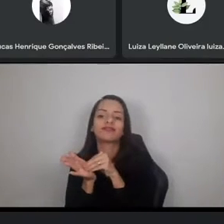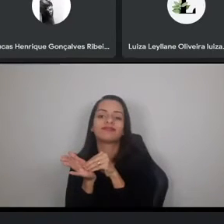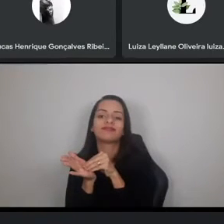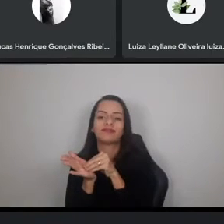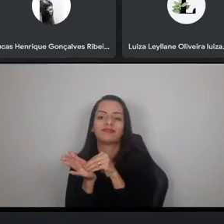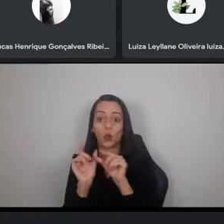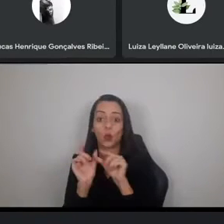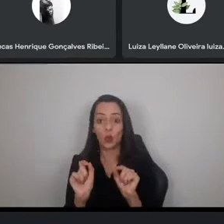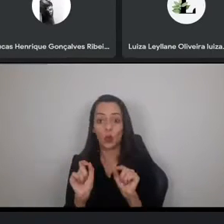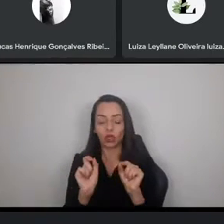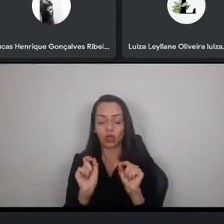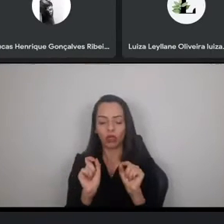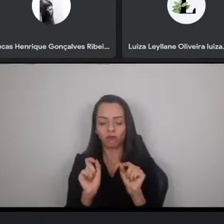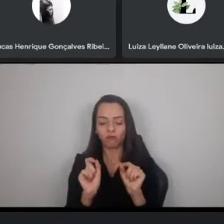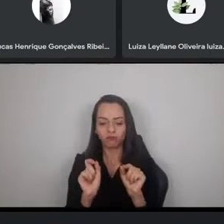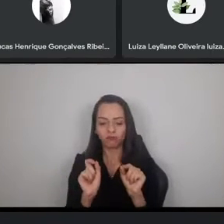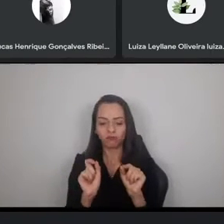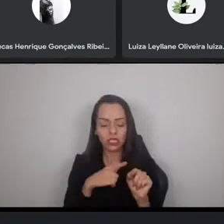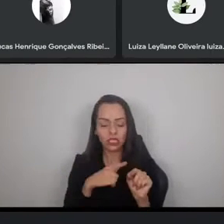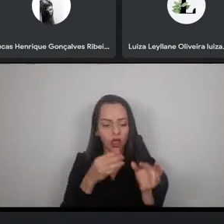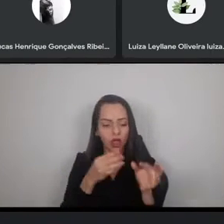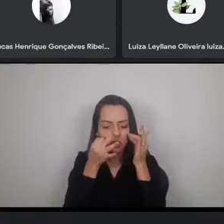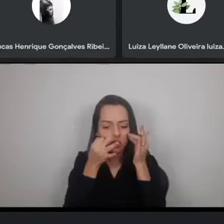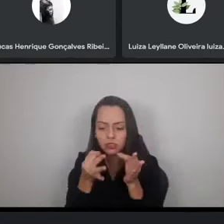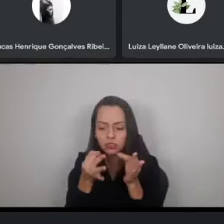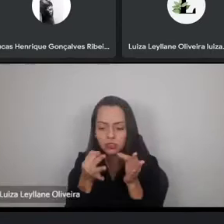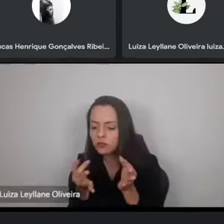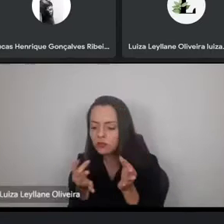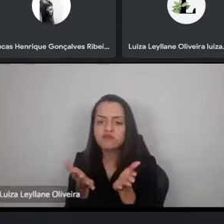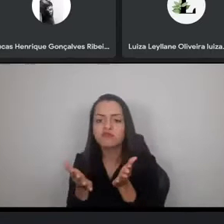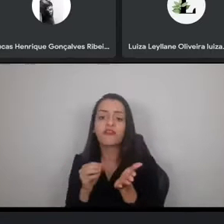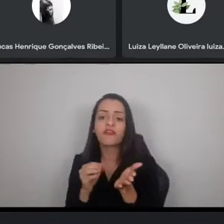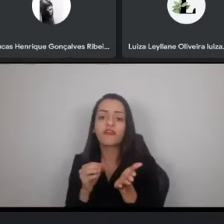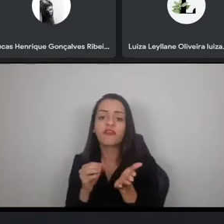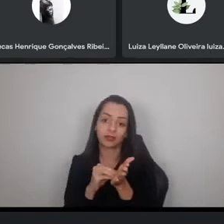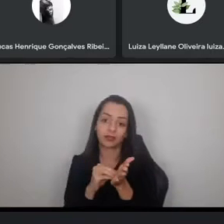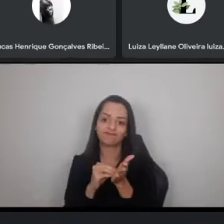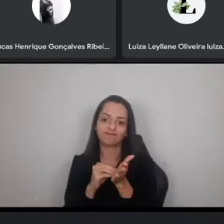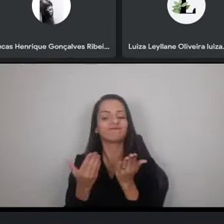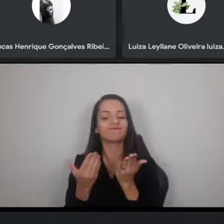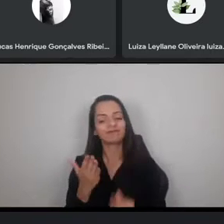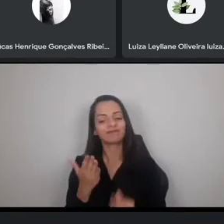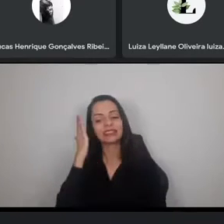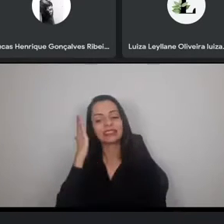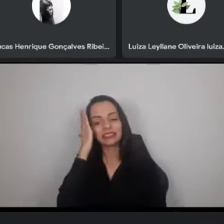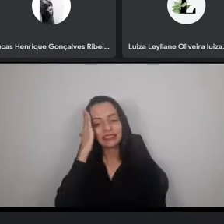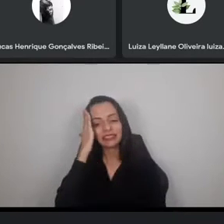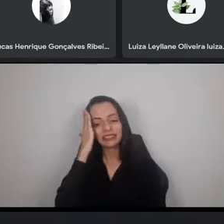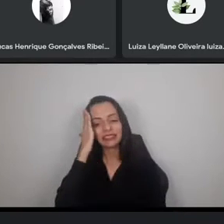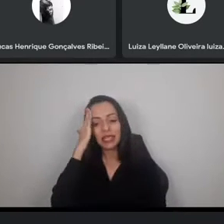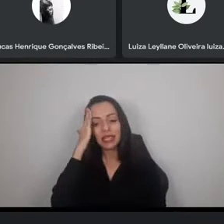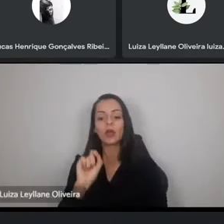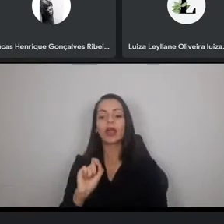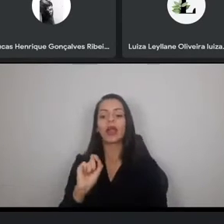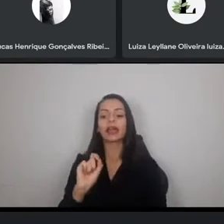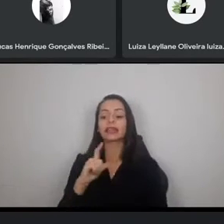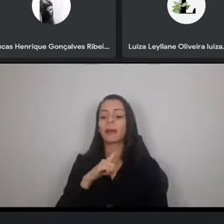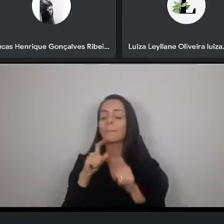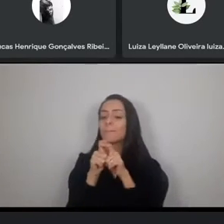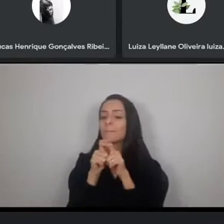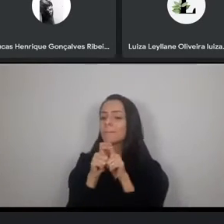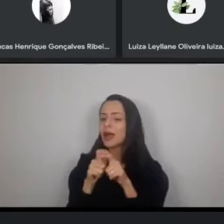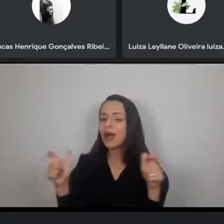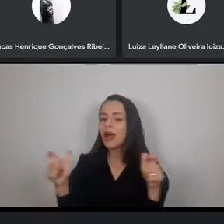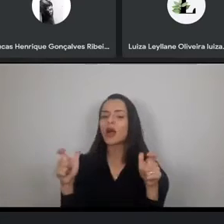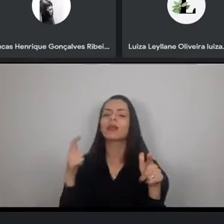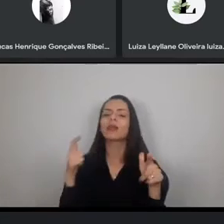os devidos cuidados necessários. Então, sabemos que a maioria dos acidentes na área da